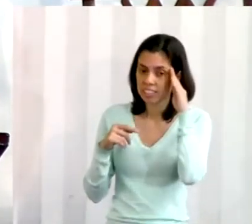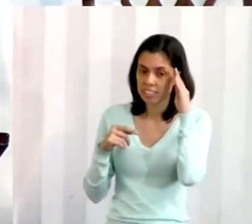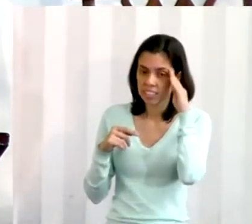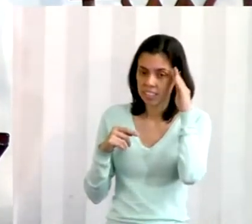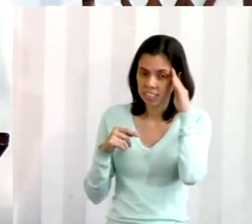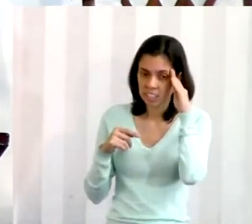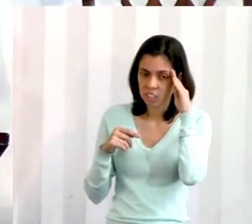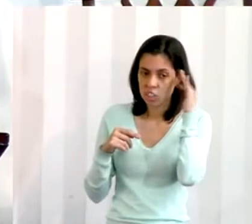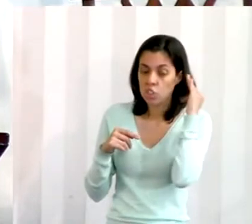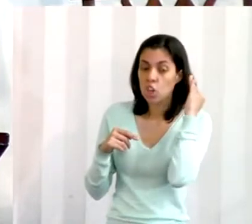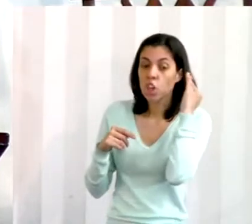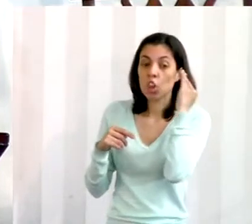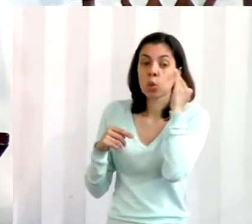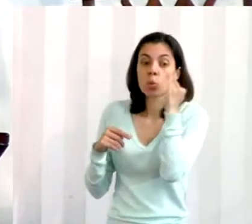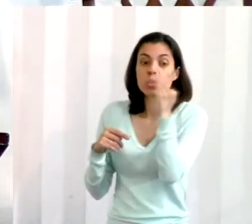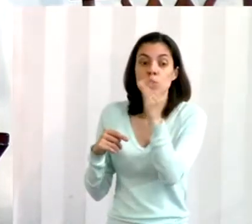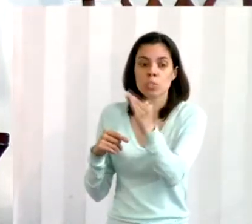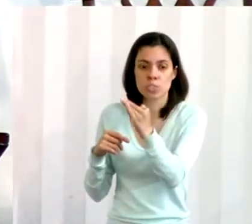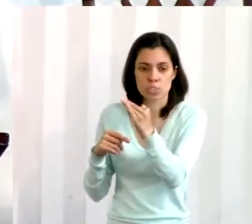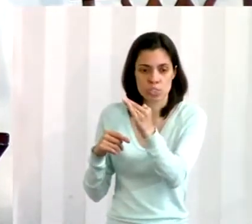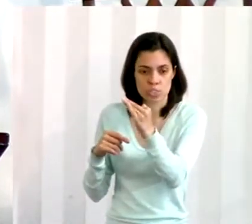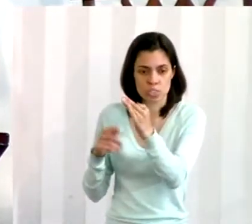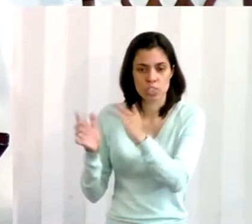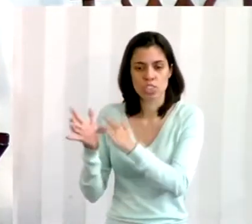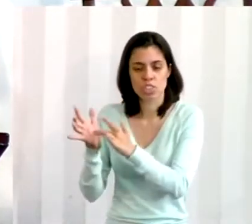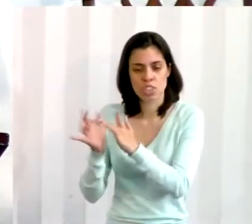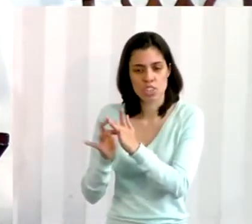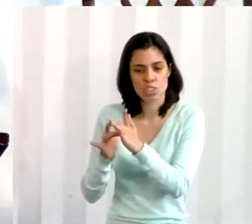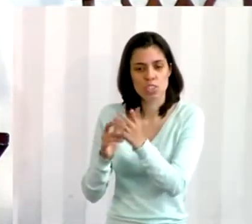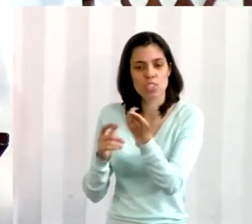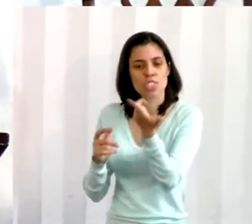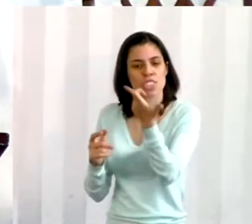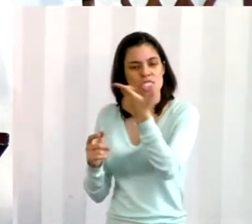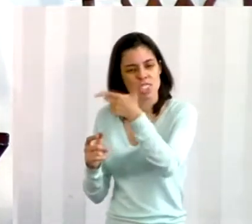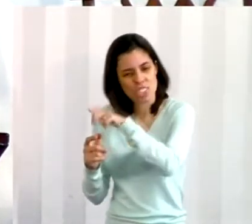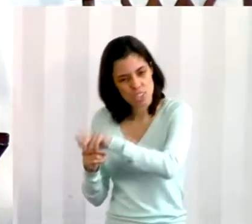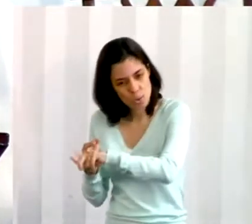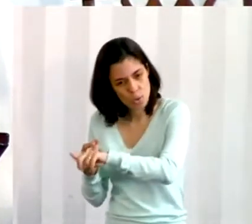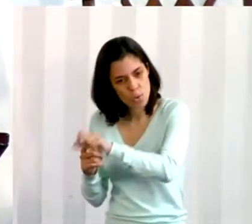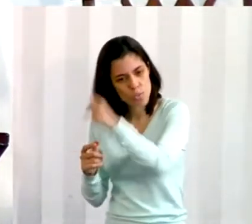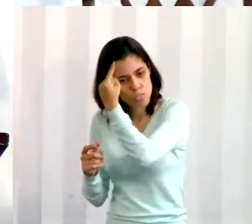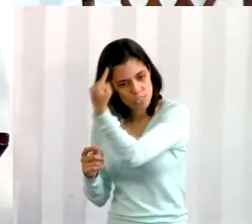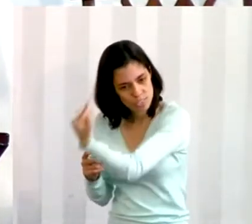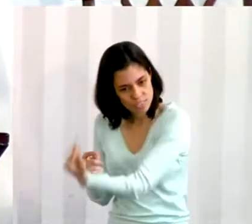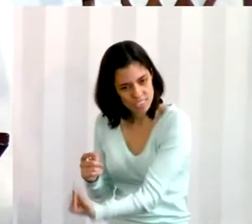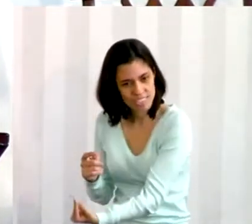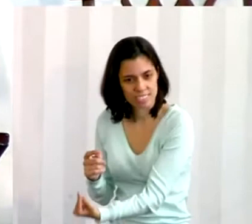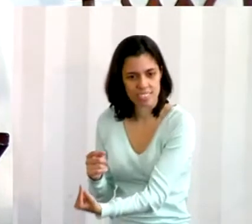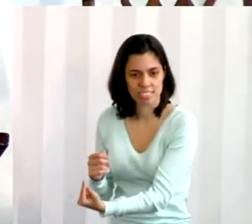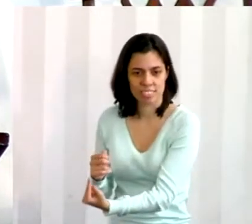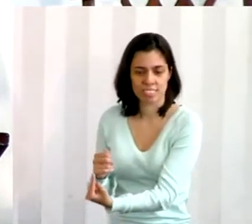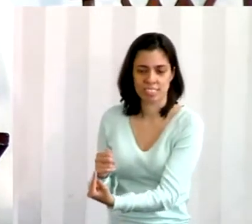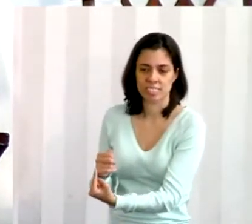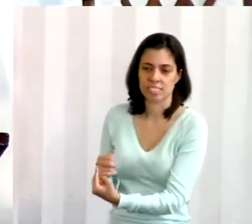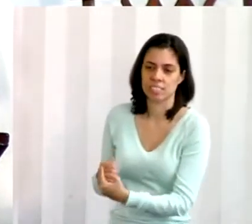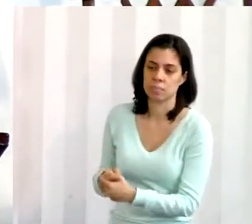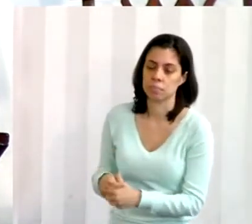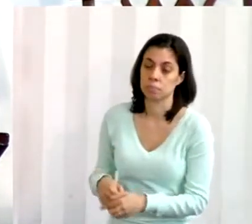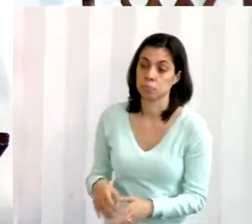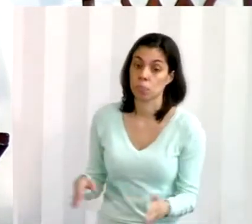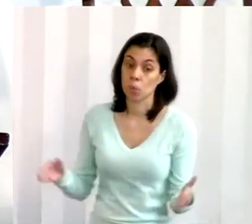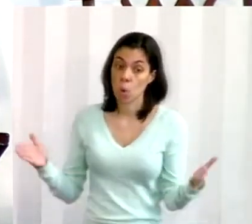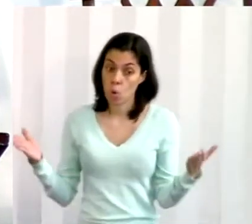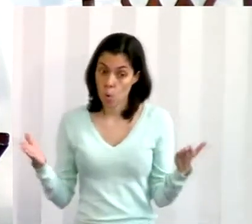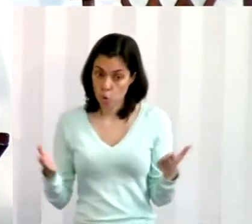a chuva serôdia depois. Então, nos dias atuais, nós não podemos nem desleixar